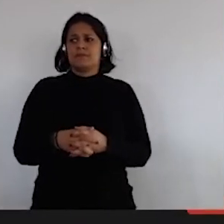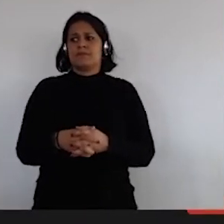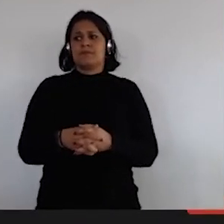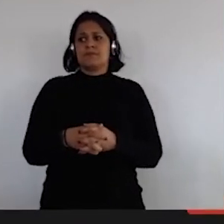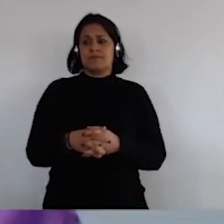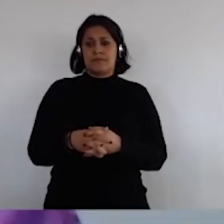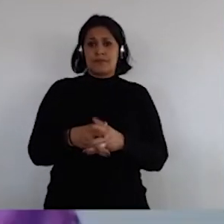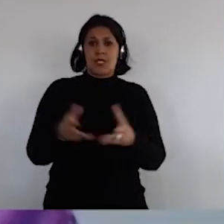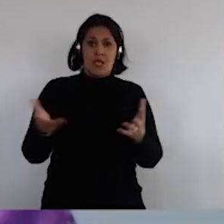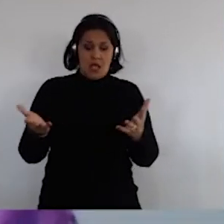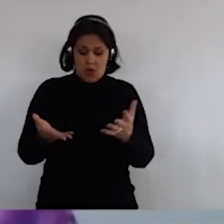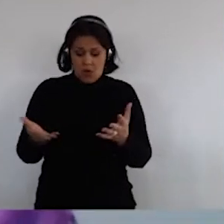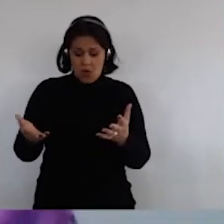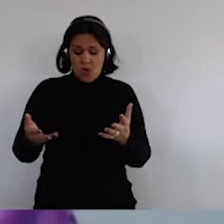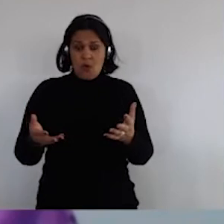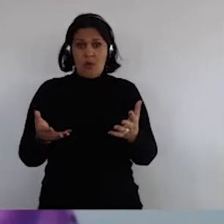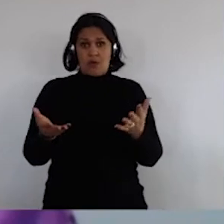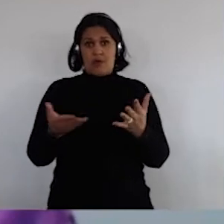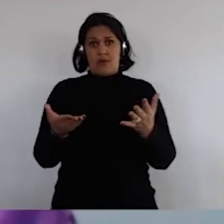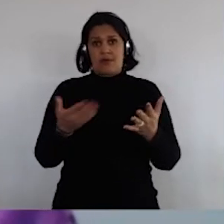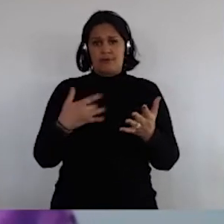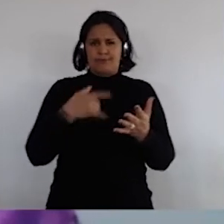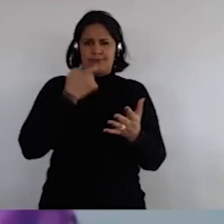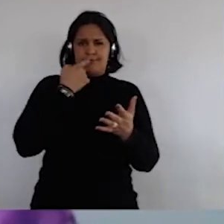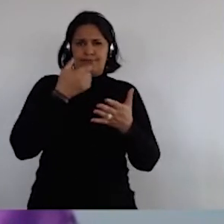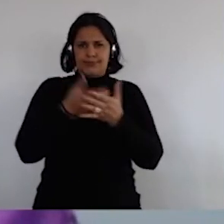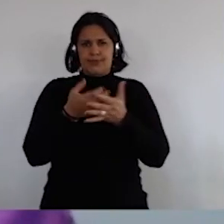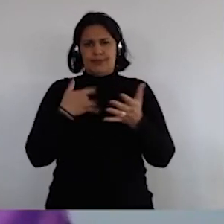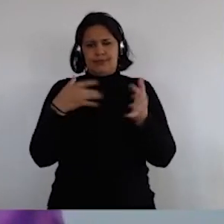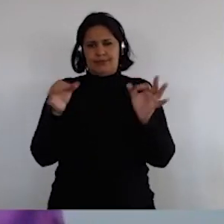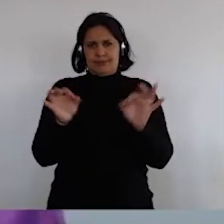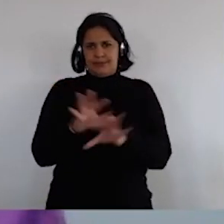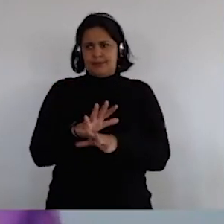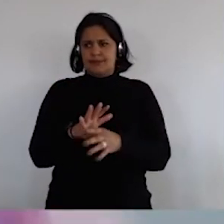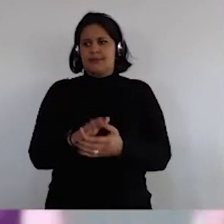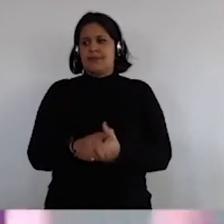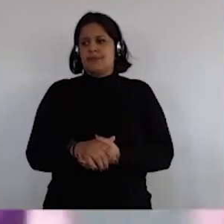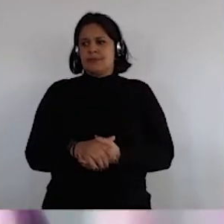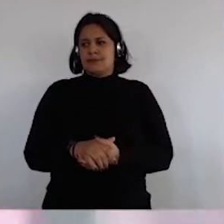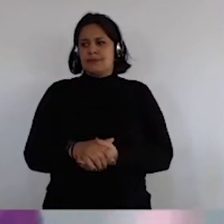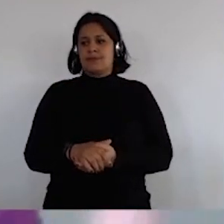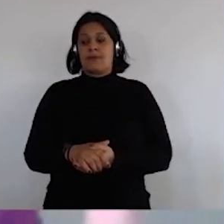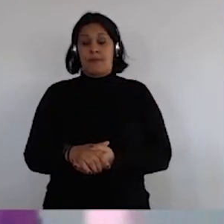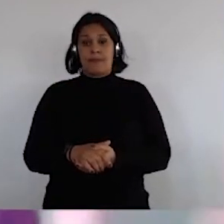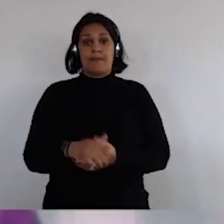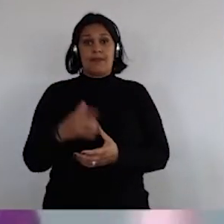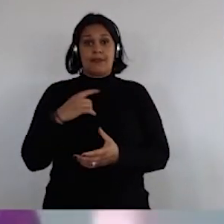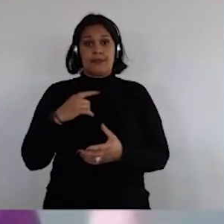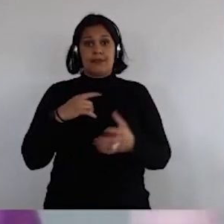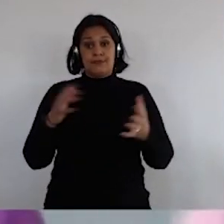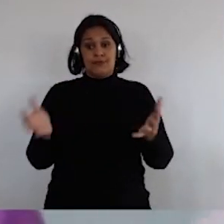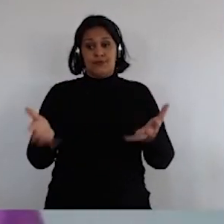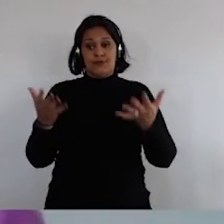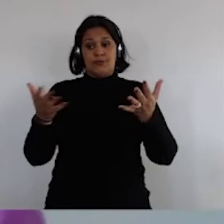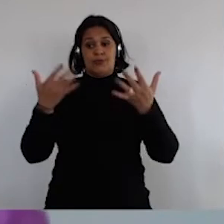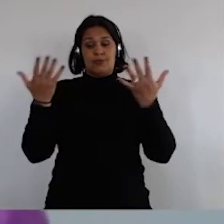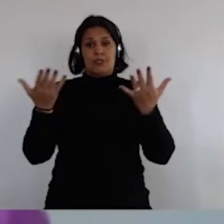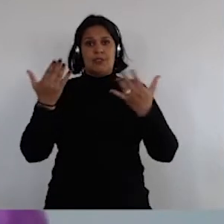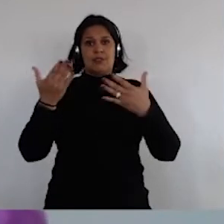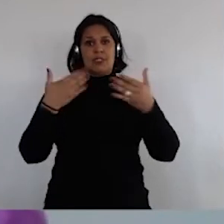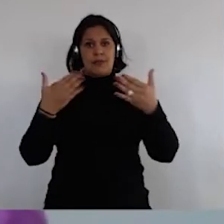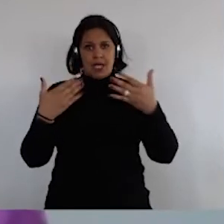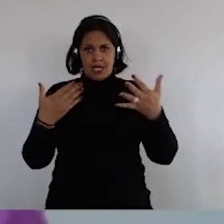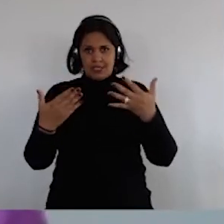o encerramento da minha breve fala, apenas para estimular os debates juntos aos meus